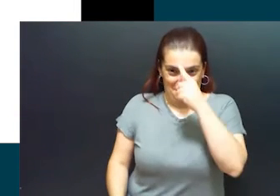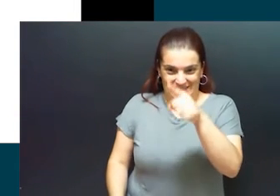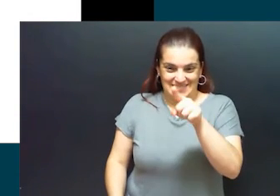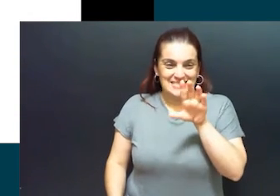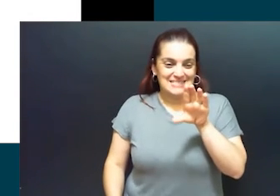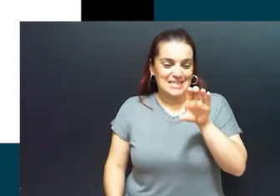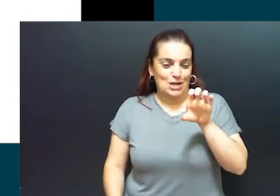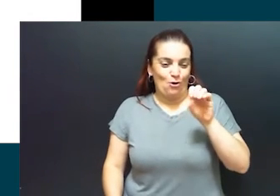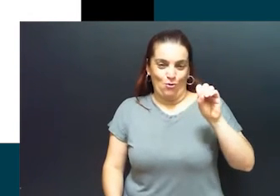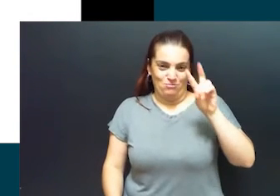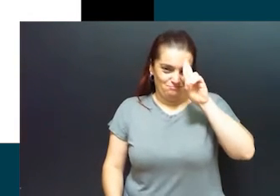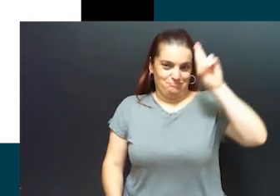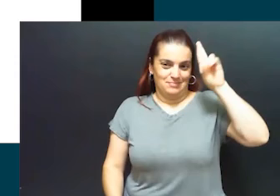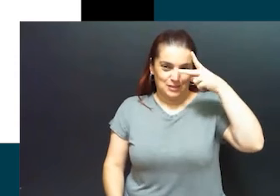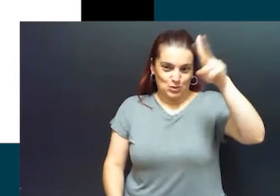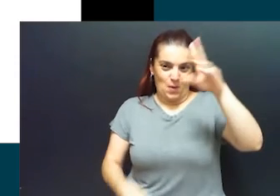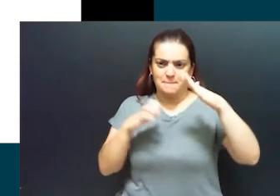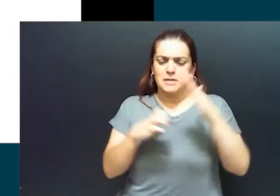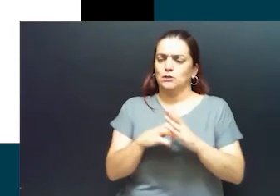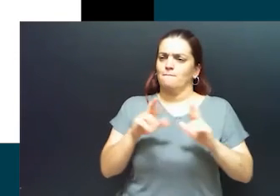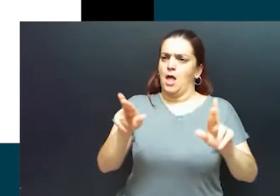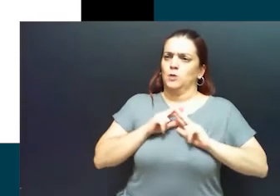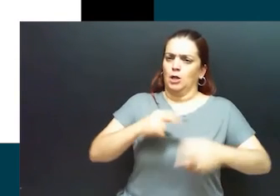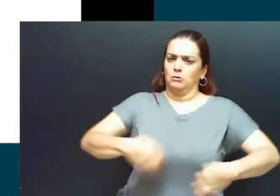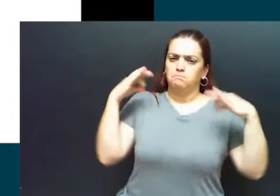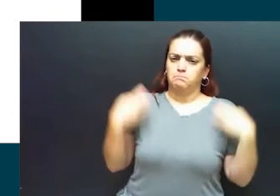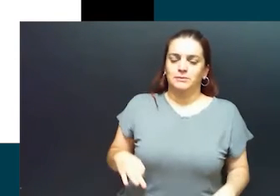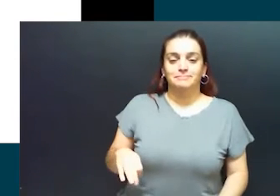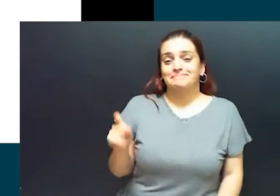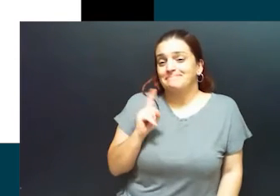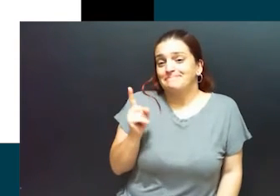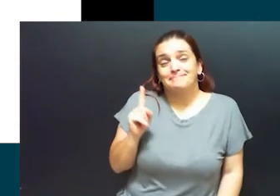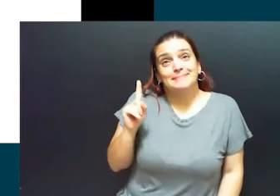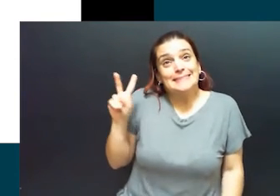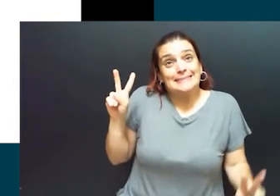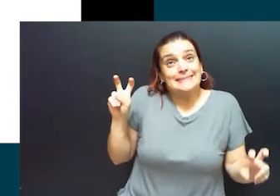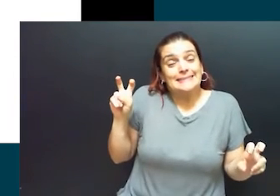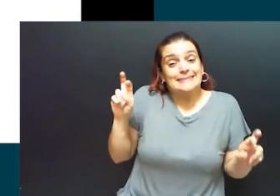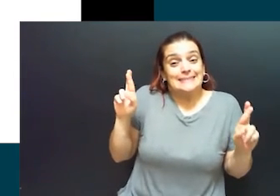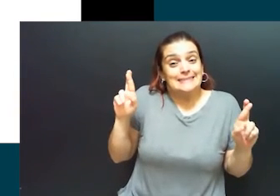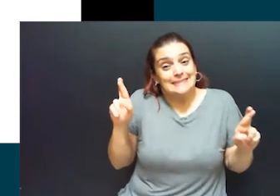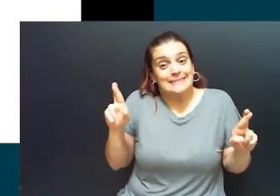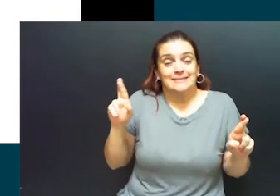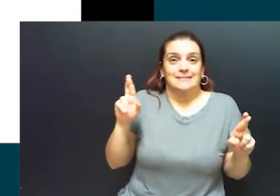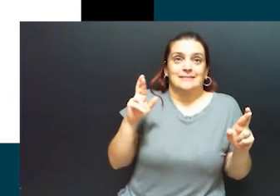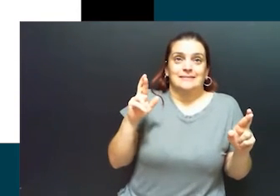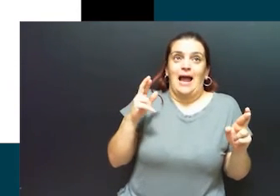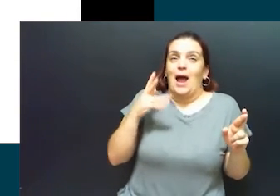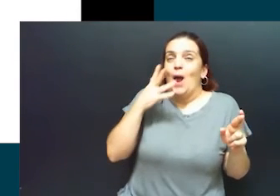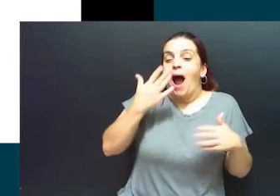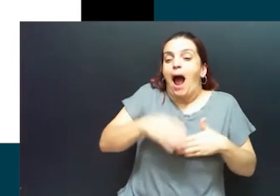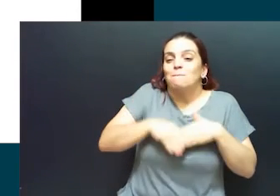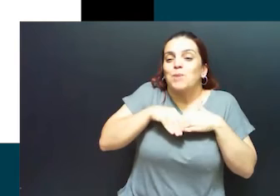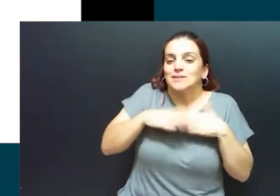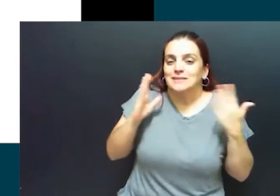completa certeza de que aquela estratégia vai ter resultado. Não. É uma aposta baseada em projeções, inteligência de mercado, em conversas